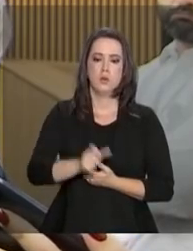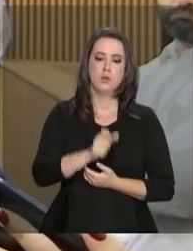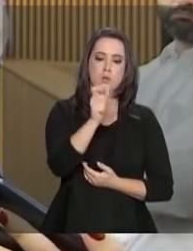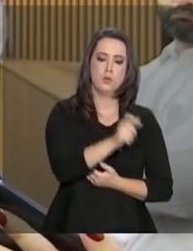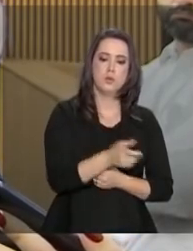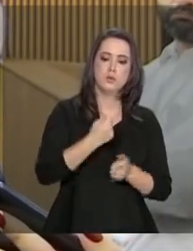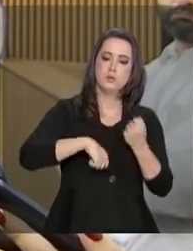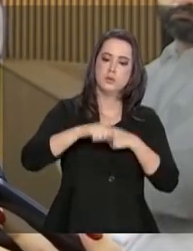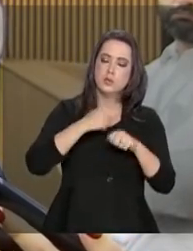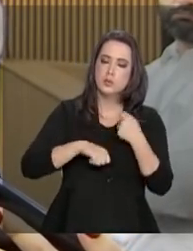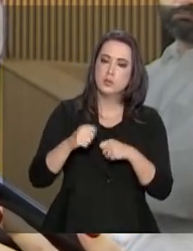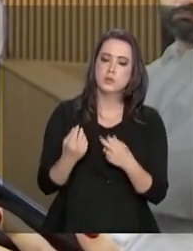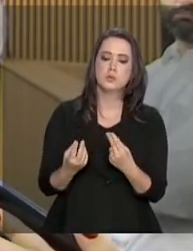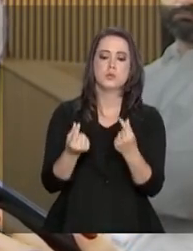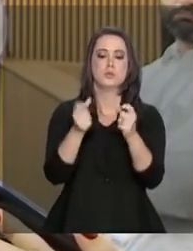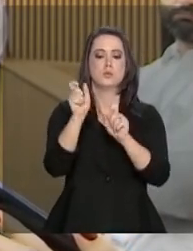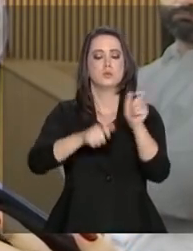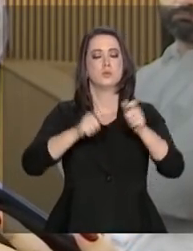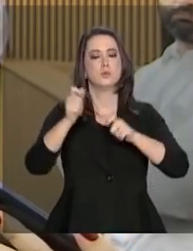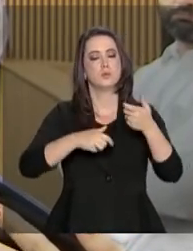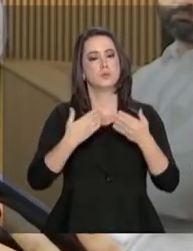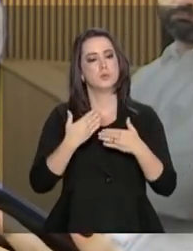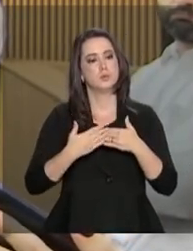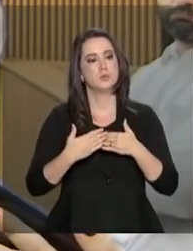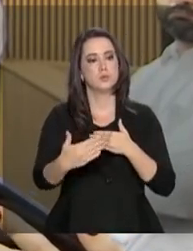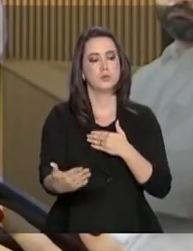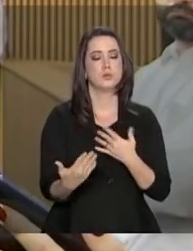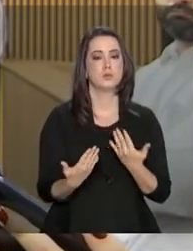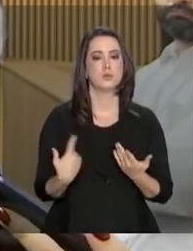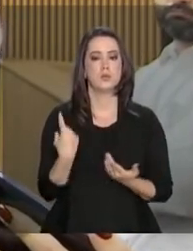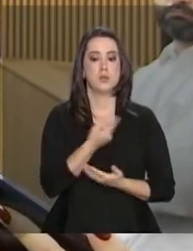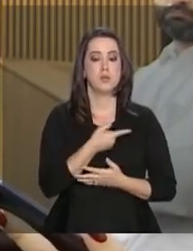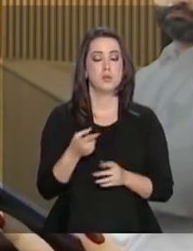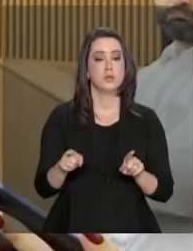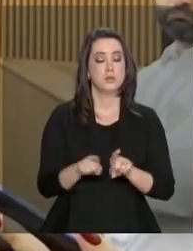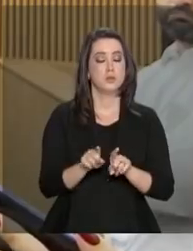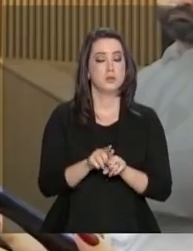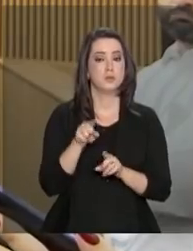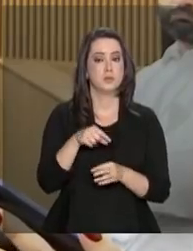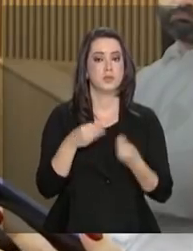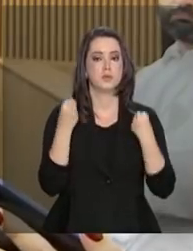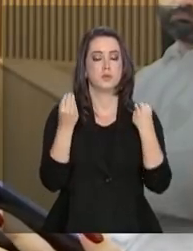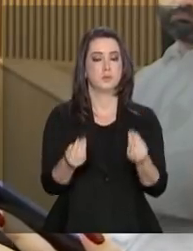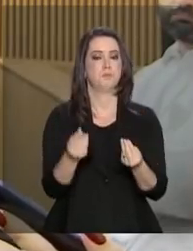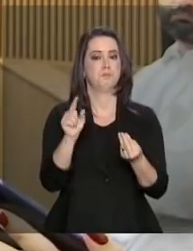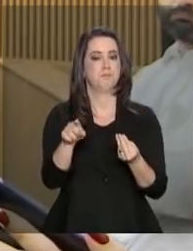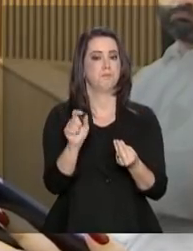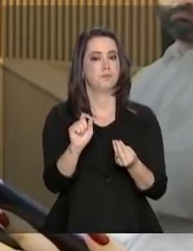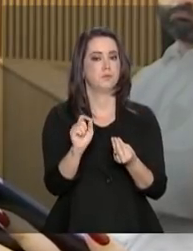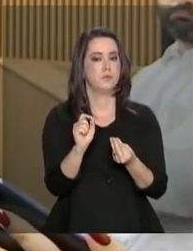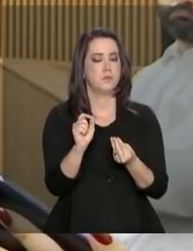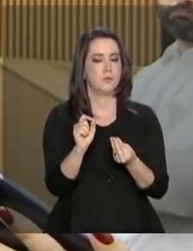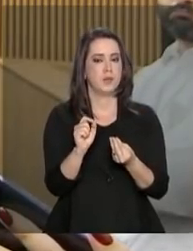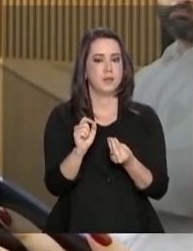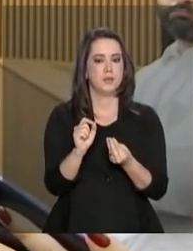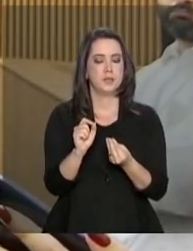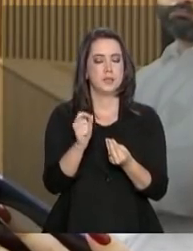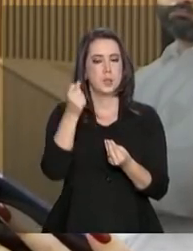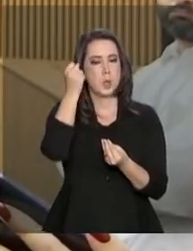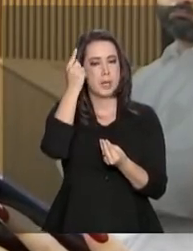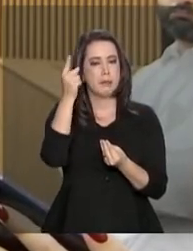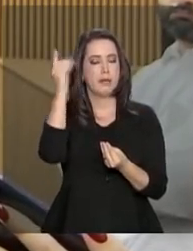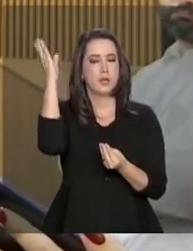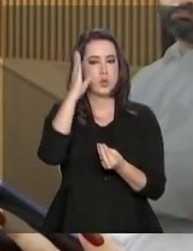econômico financeira para sustentar esse processo e legamos sobretudo a uma idéia de um